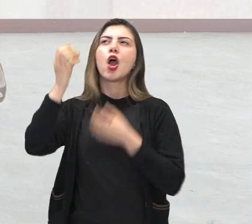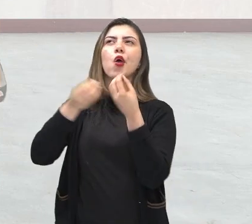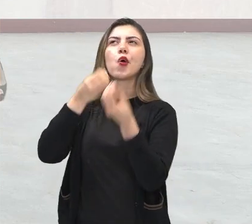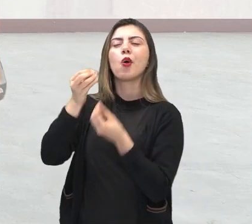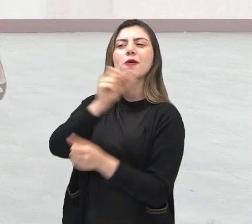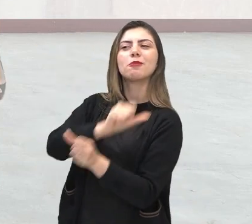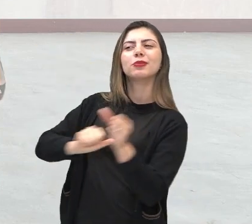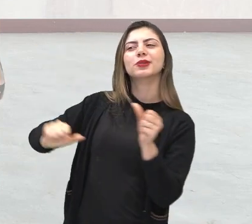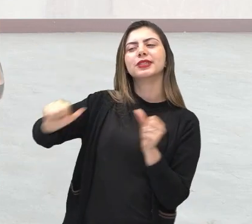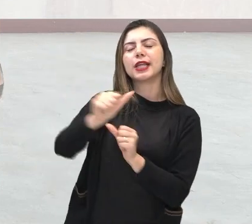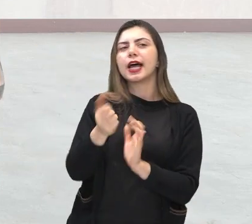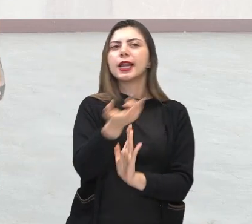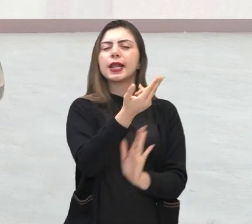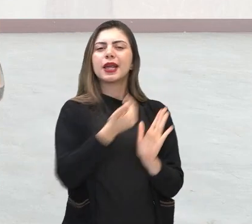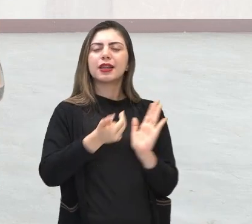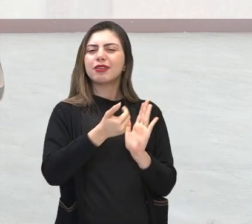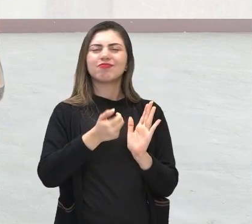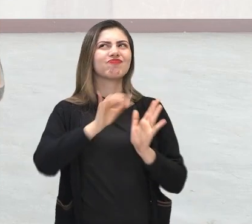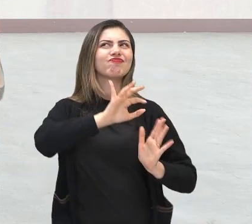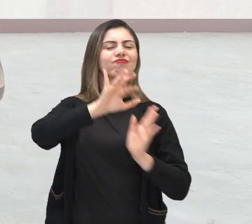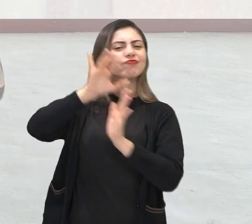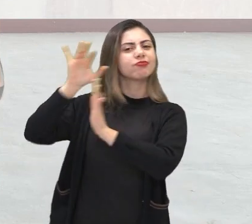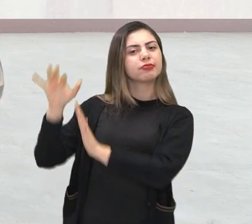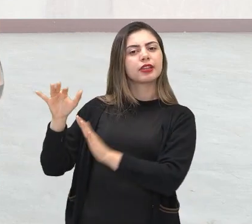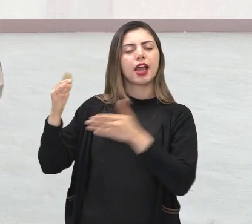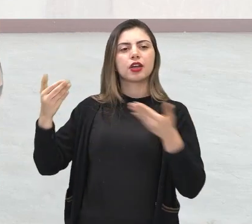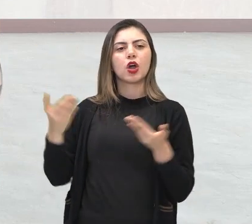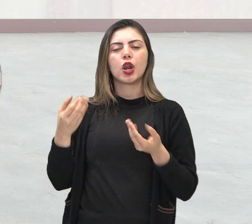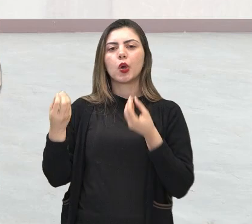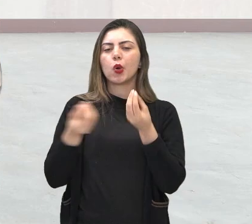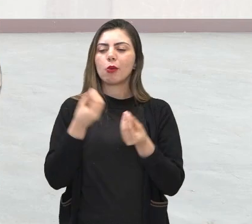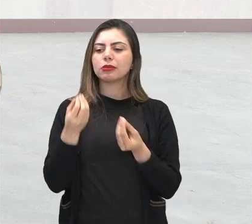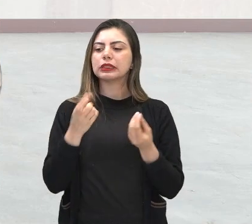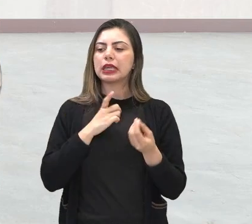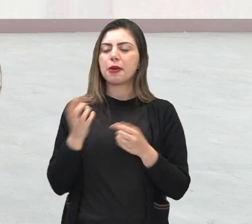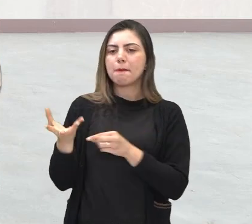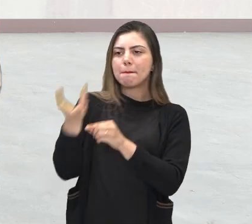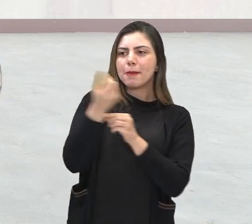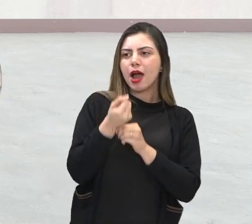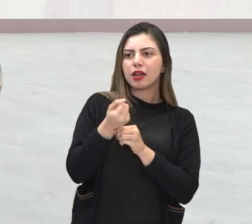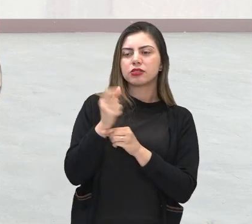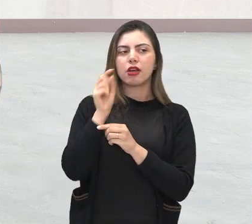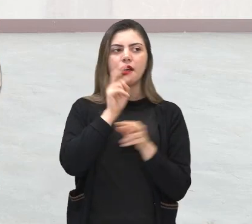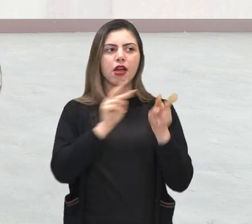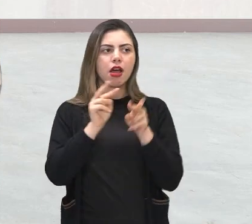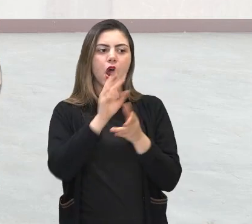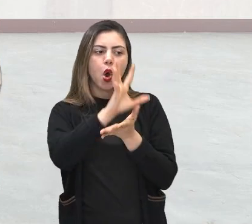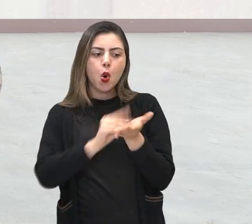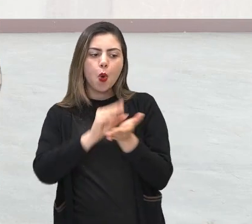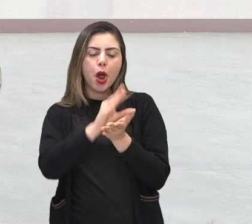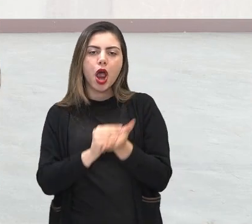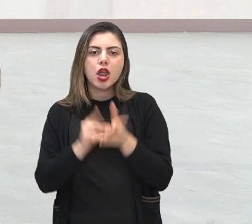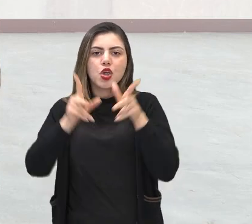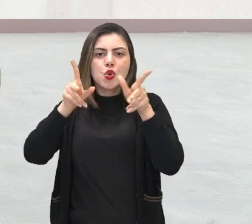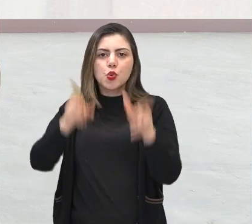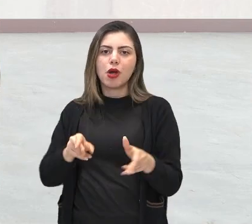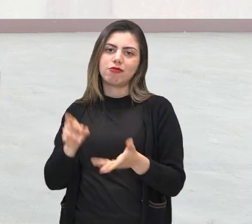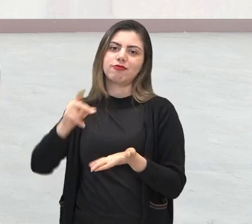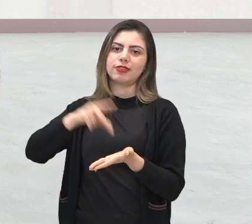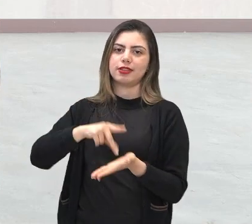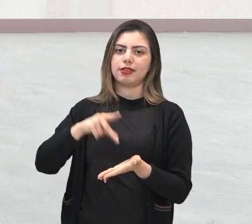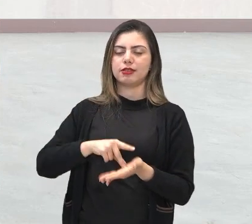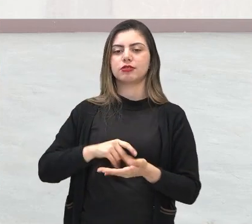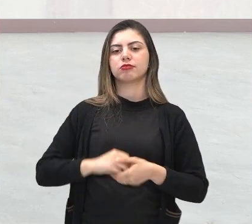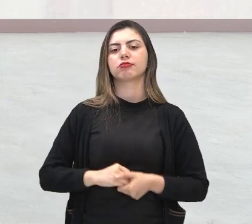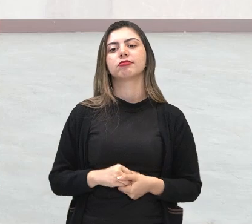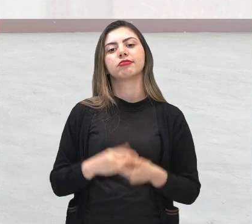eh de arte ada e apresentar uma arte realista então o fazer artístico